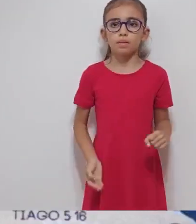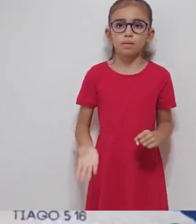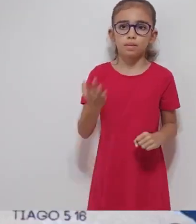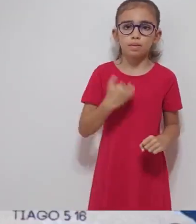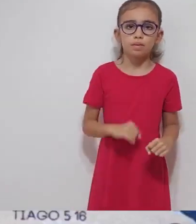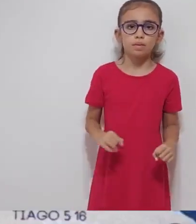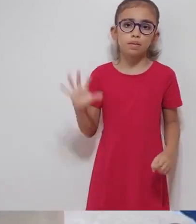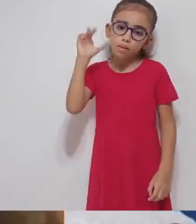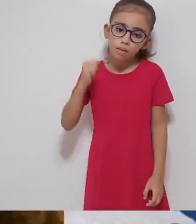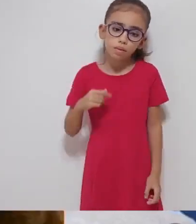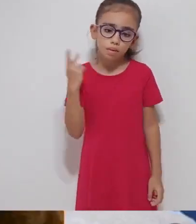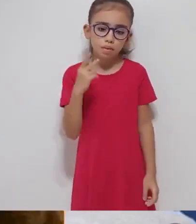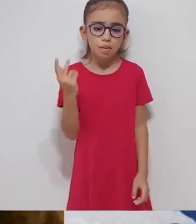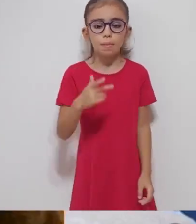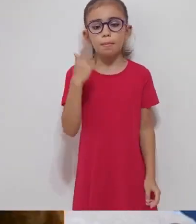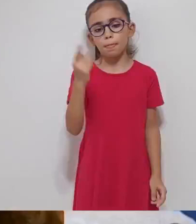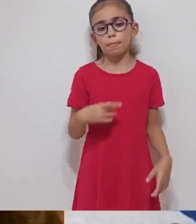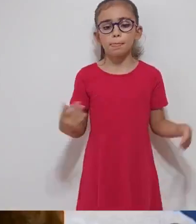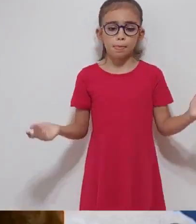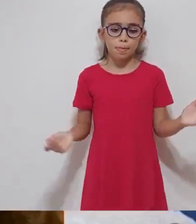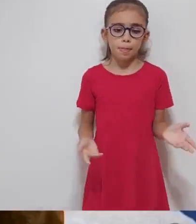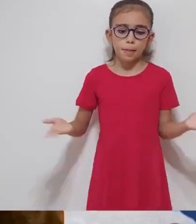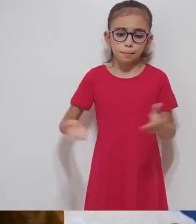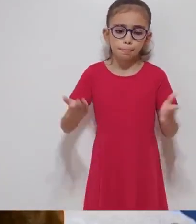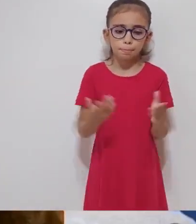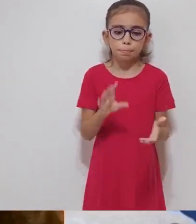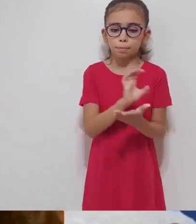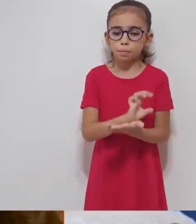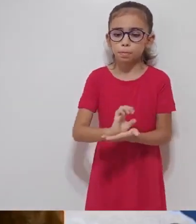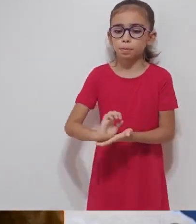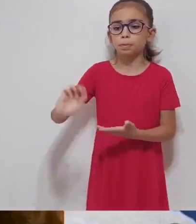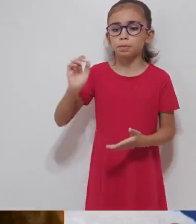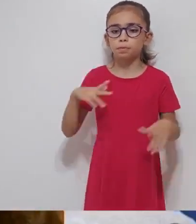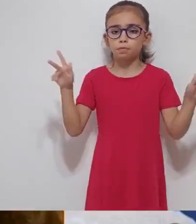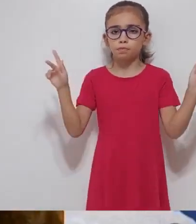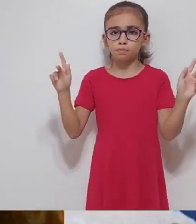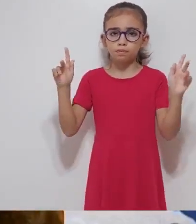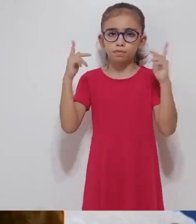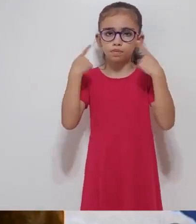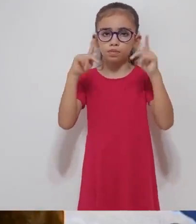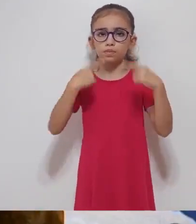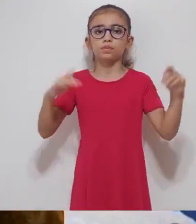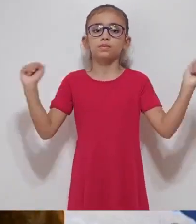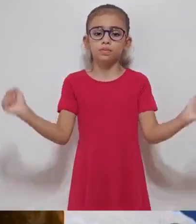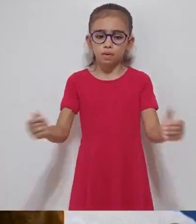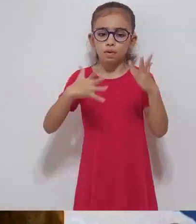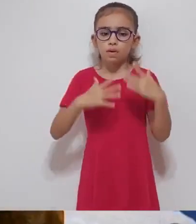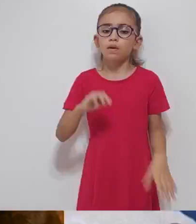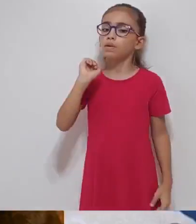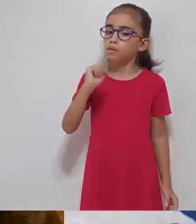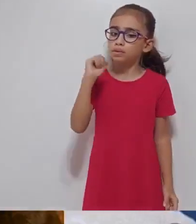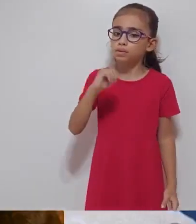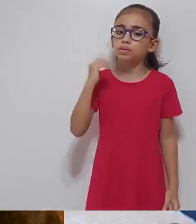ouvir a história? A história de hoje tem como tema Elias, um profeta de milagres.